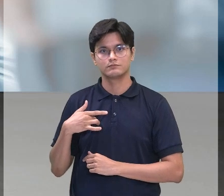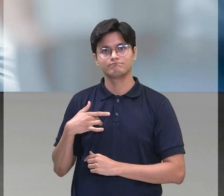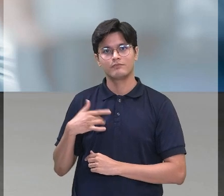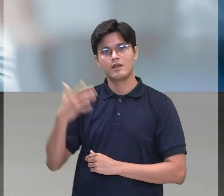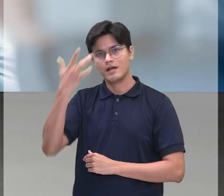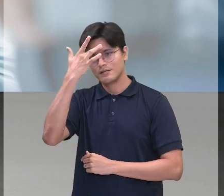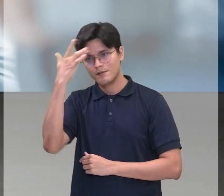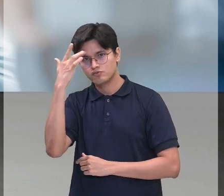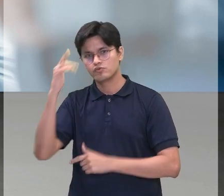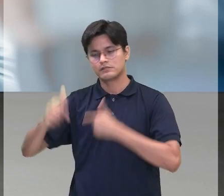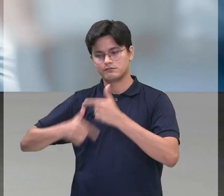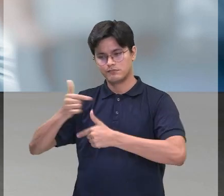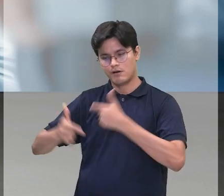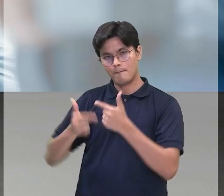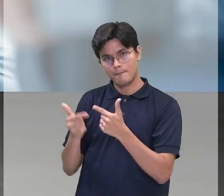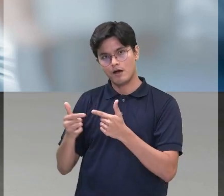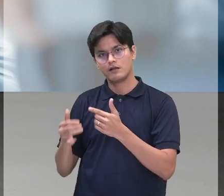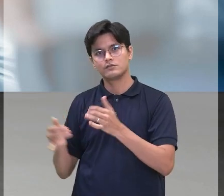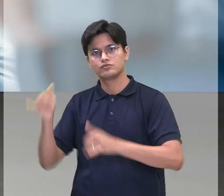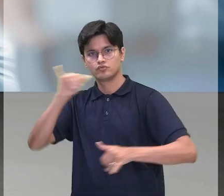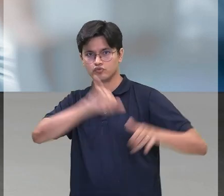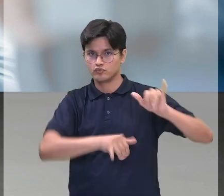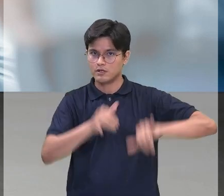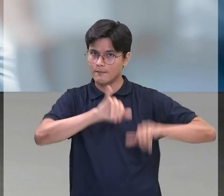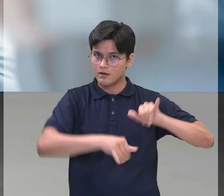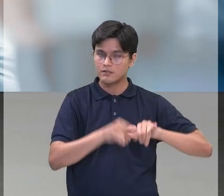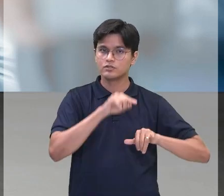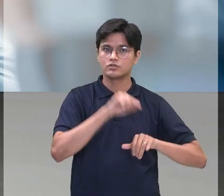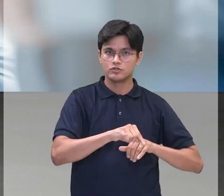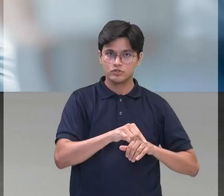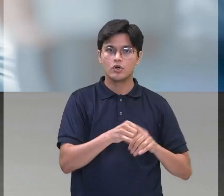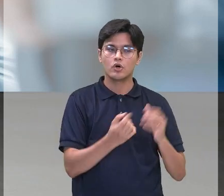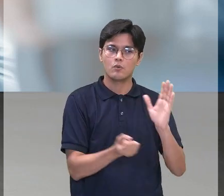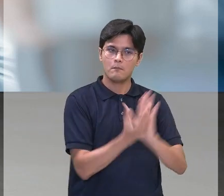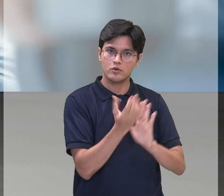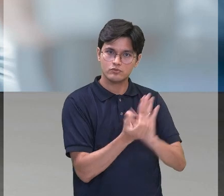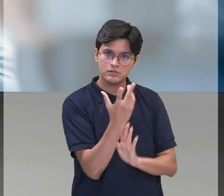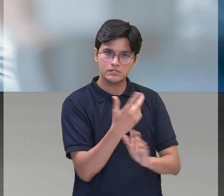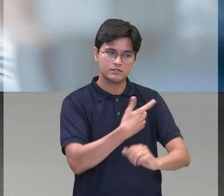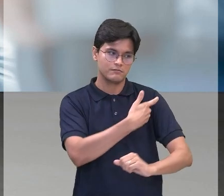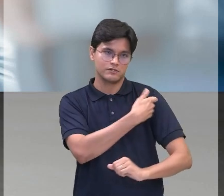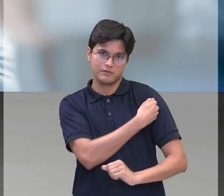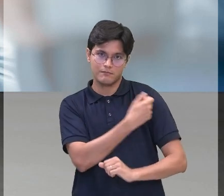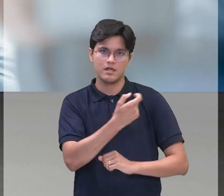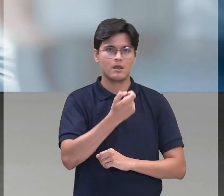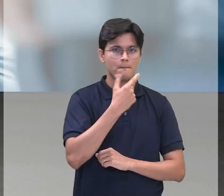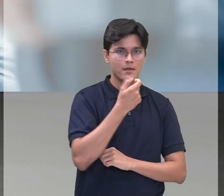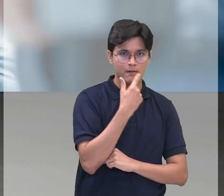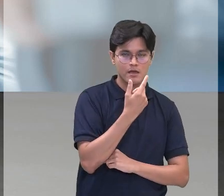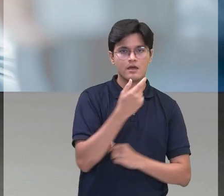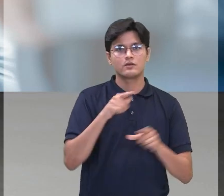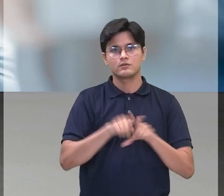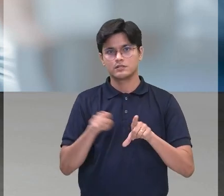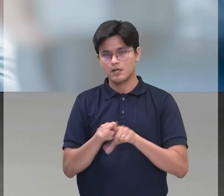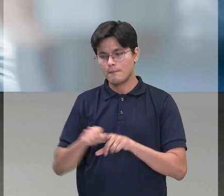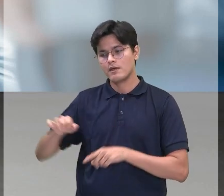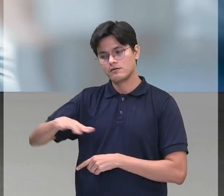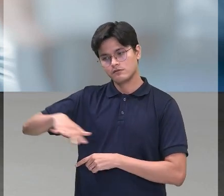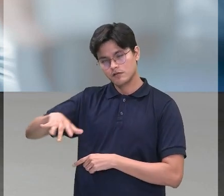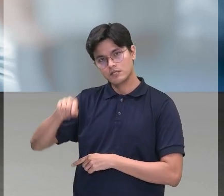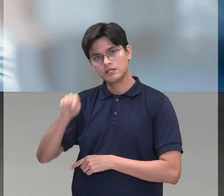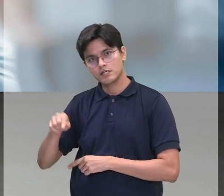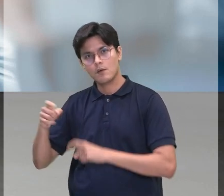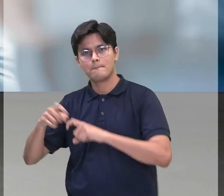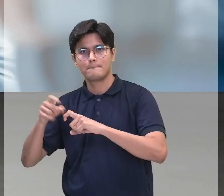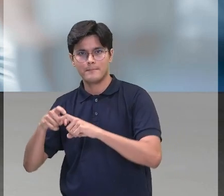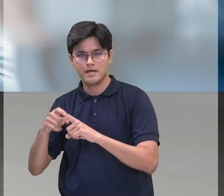laboratório, produzindo medicamento, produzindo vacinação, e as pessoas que estão ali, né? O médico, o enfermeiro, o